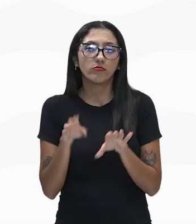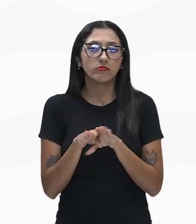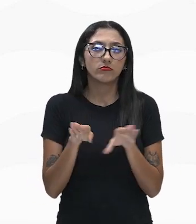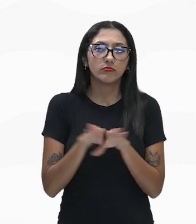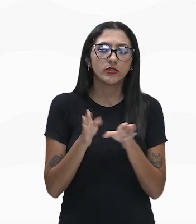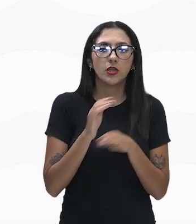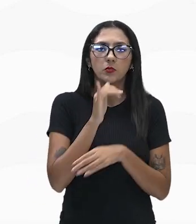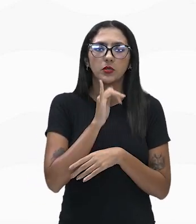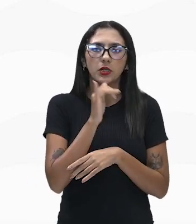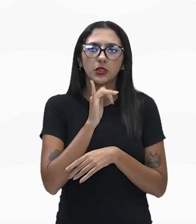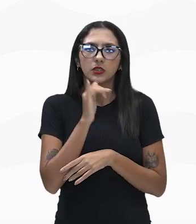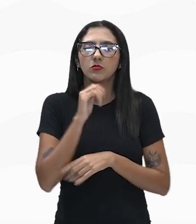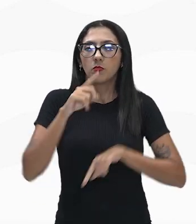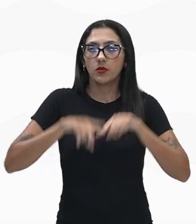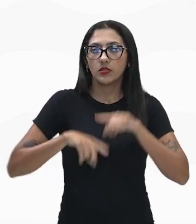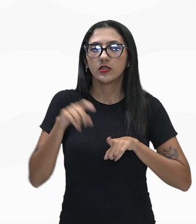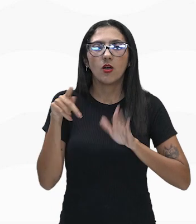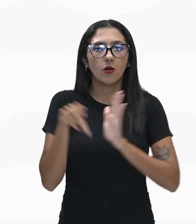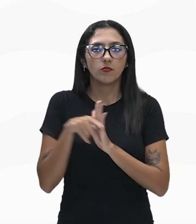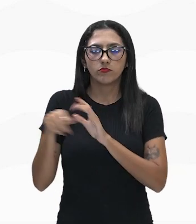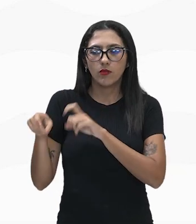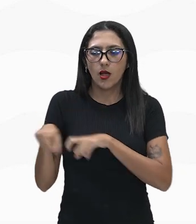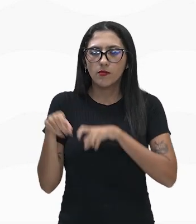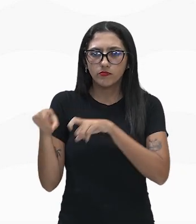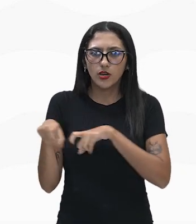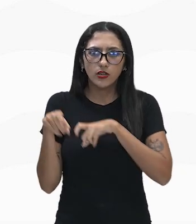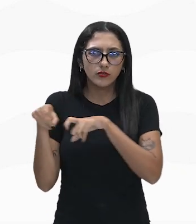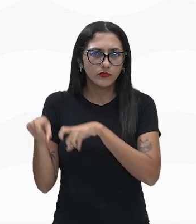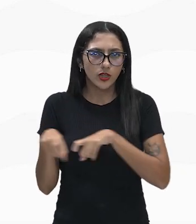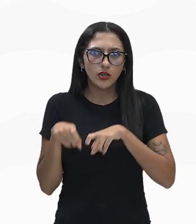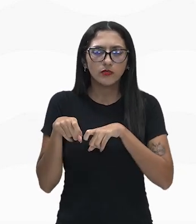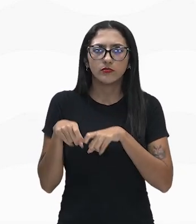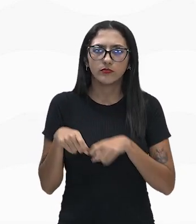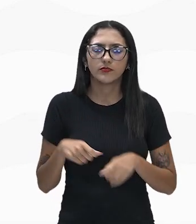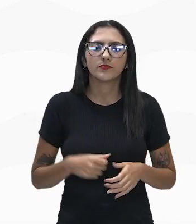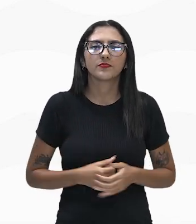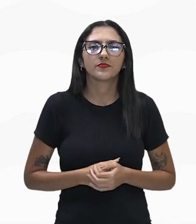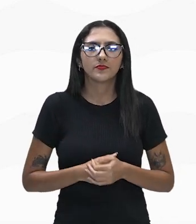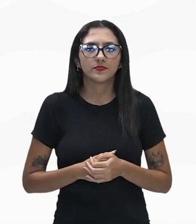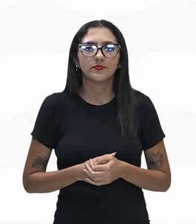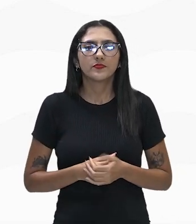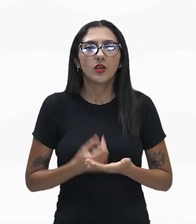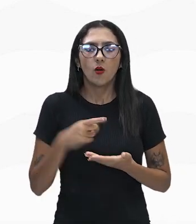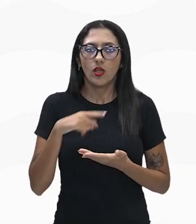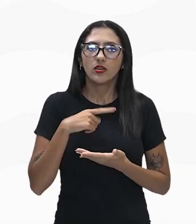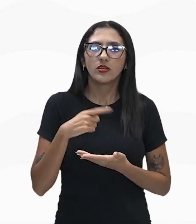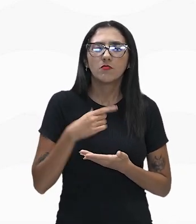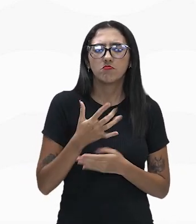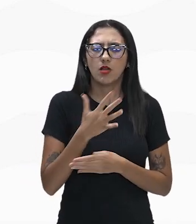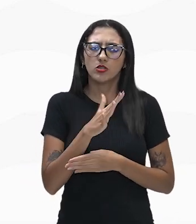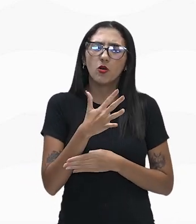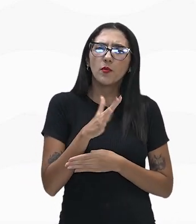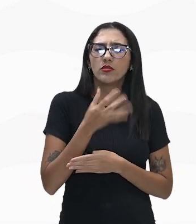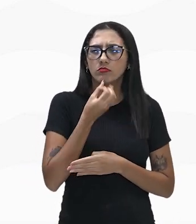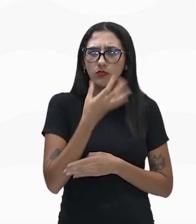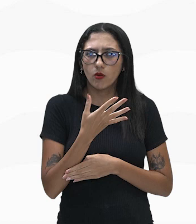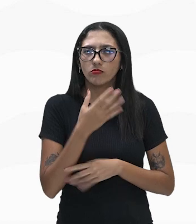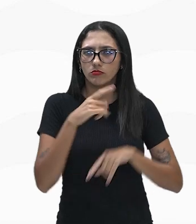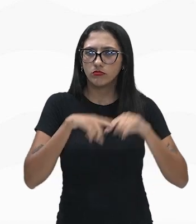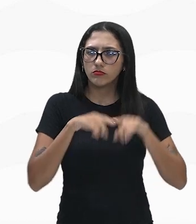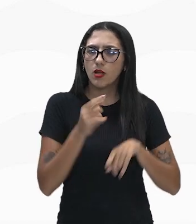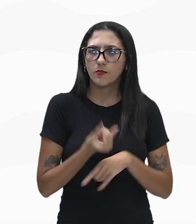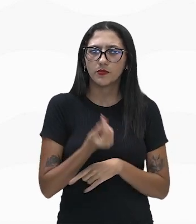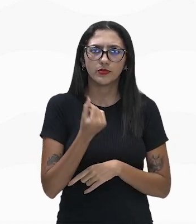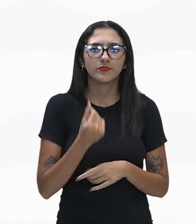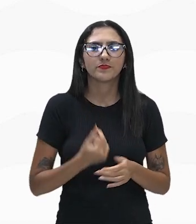veículo, um trator, um mini trator, né, que faça trabalho pesados aí, tá bom? Então, é um valor razoável aí para um veículo.